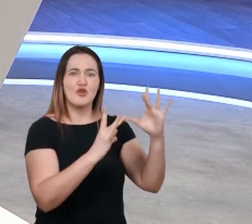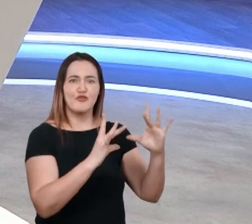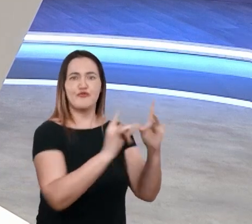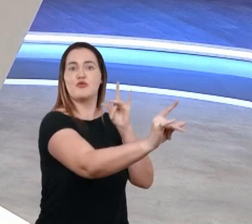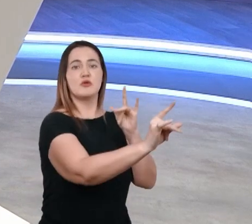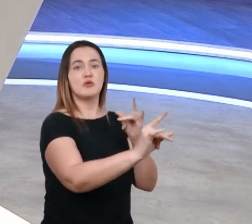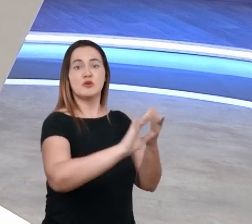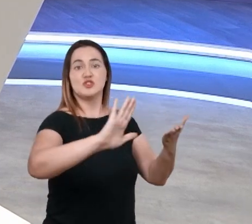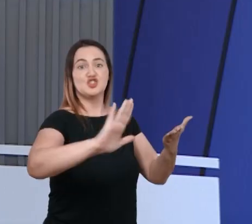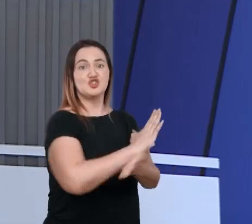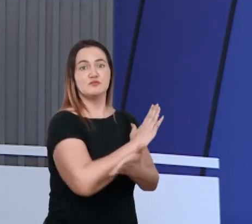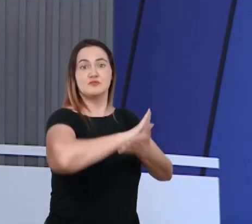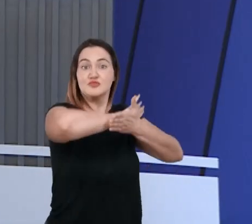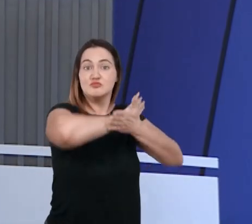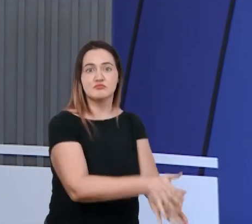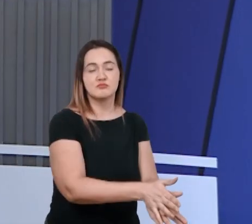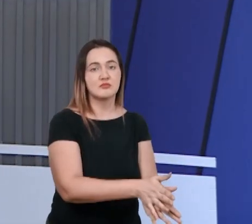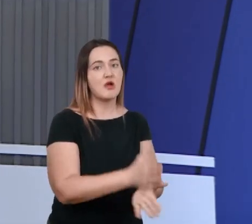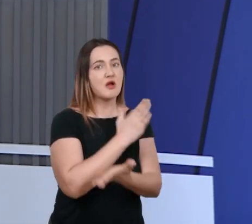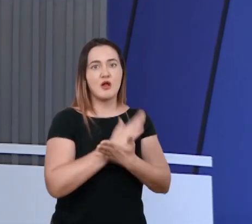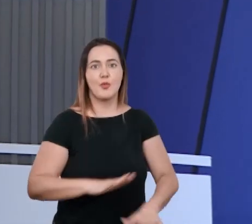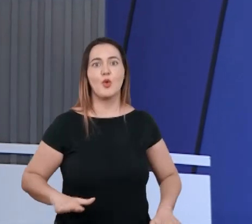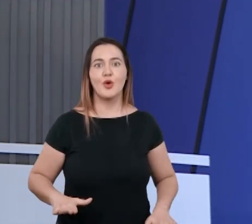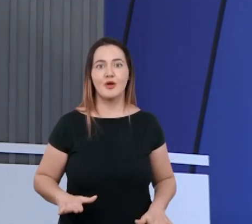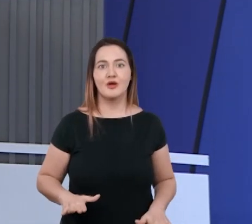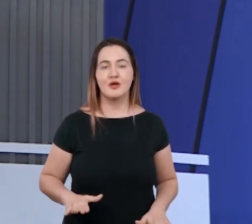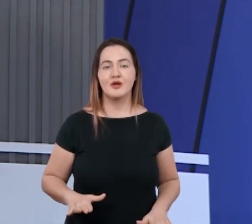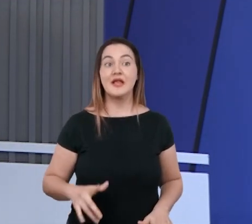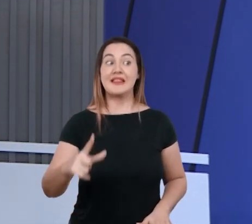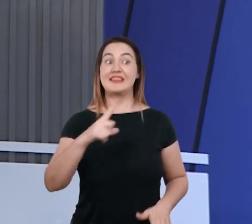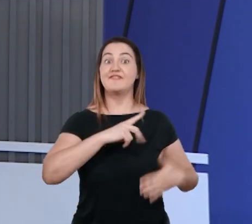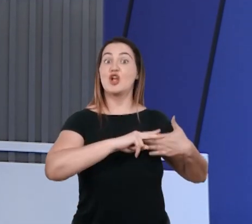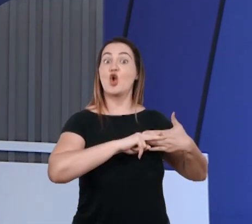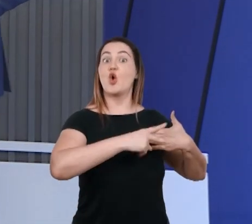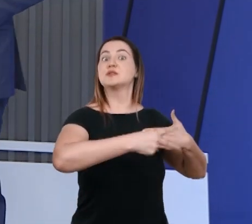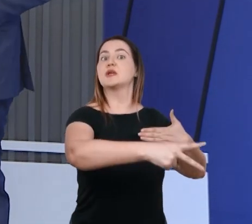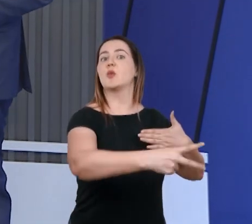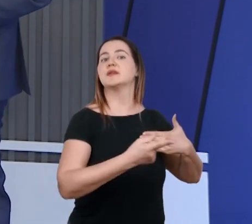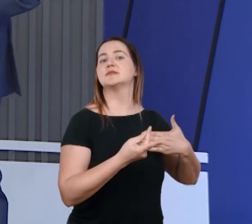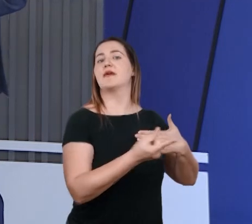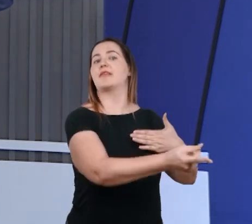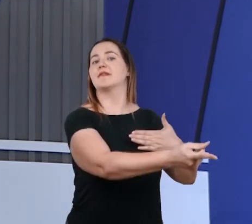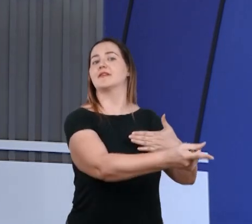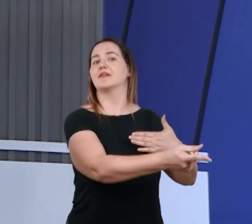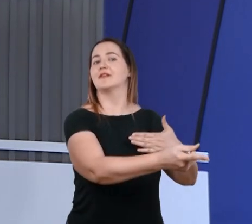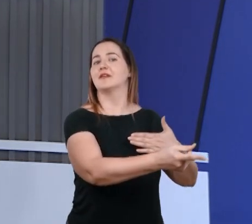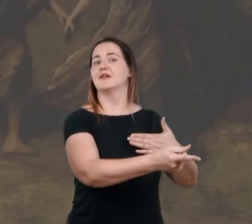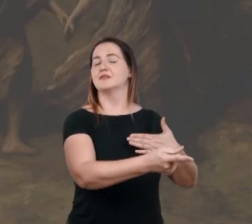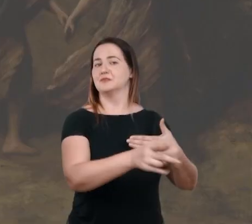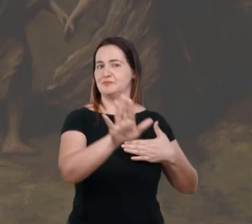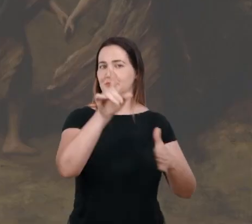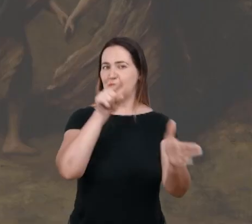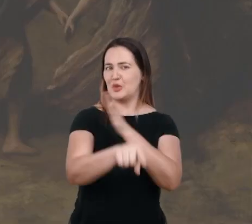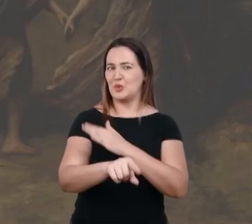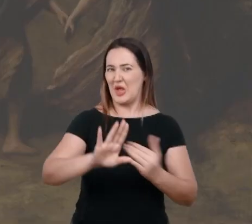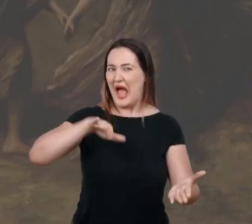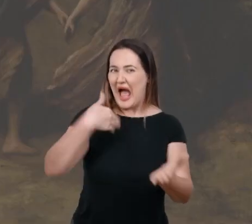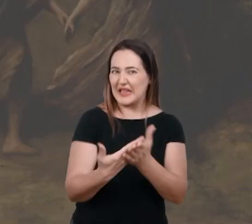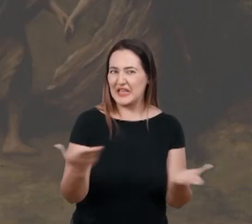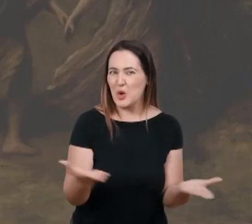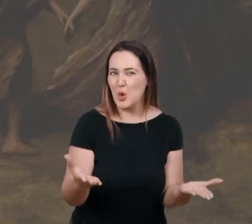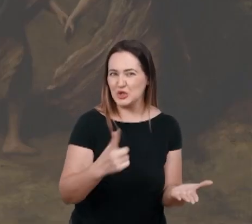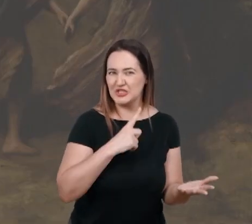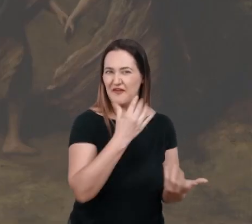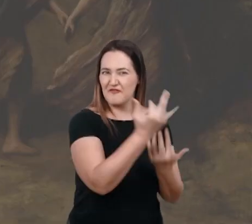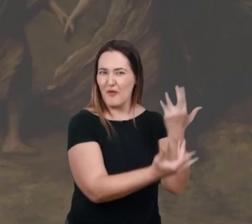pergunta. A Bíblia diz que Sodoma e Gomorra tiveram as consequências do fogo eterno. Agora eu te pergunto, Sodoma e